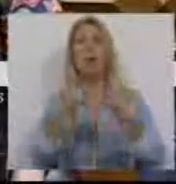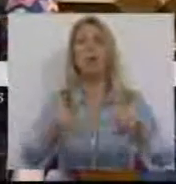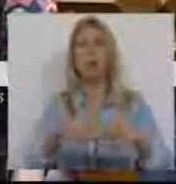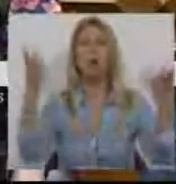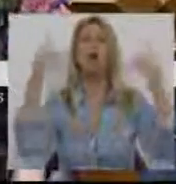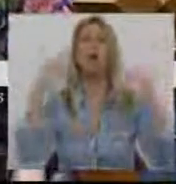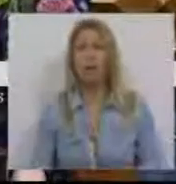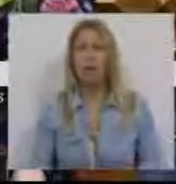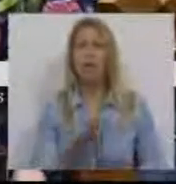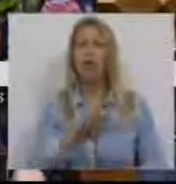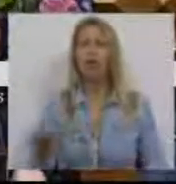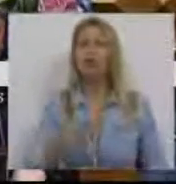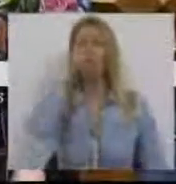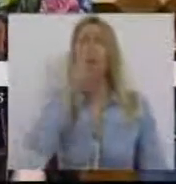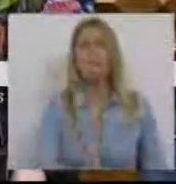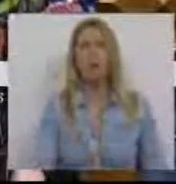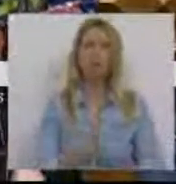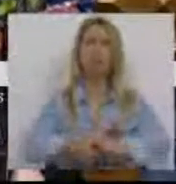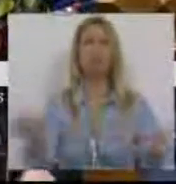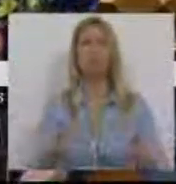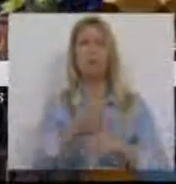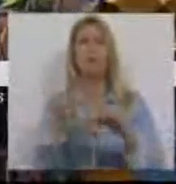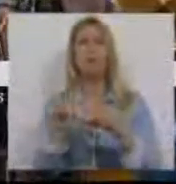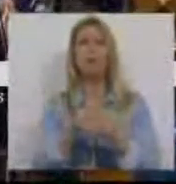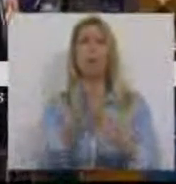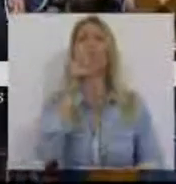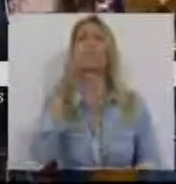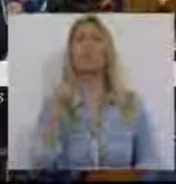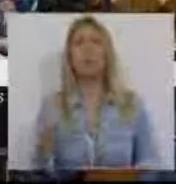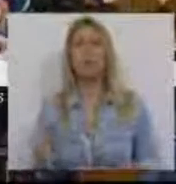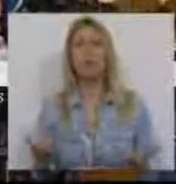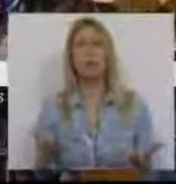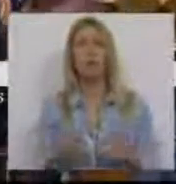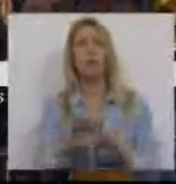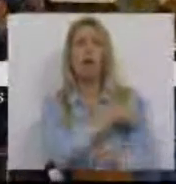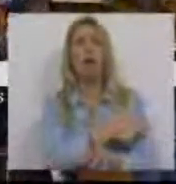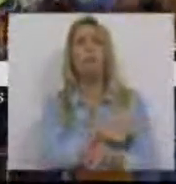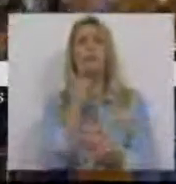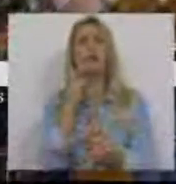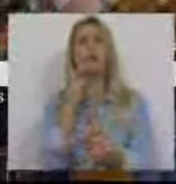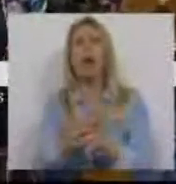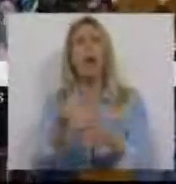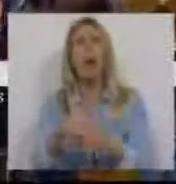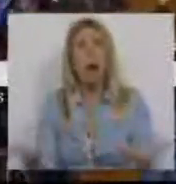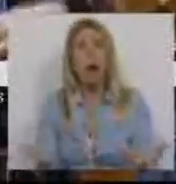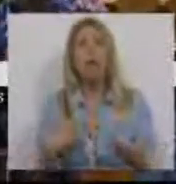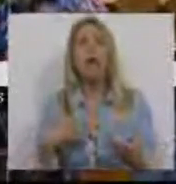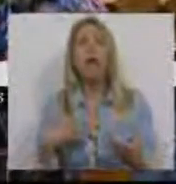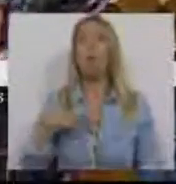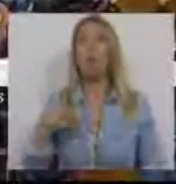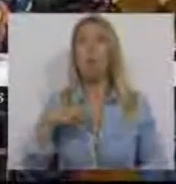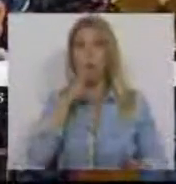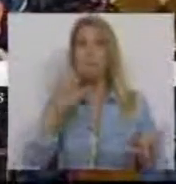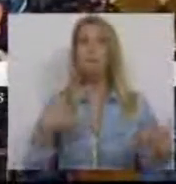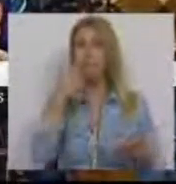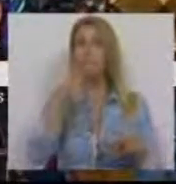impede, através do Conselho Diretivo do ICE, a participação dos representantes? Do que é que tem medo, Sr. Ministro? Do que é que tem medo que as pessoas discutam e falam sobre